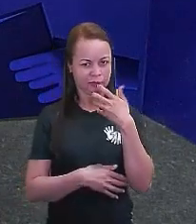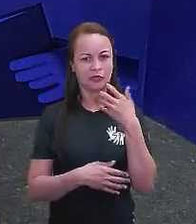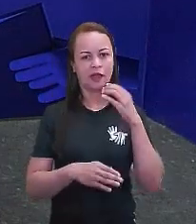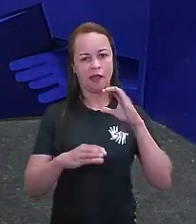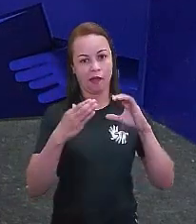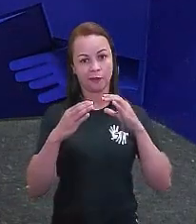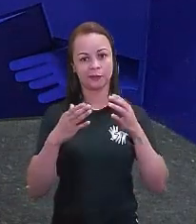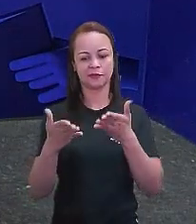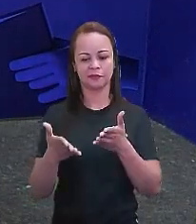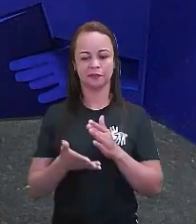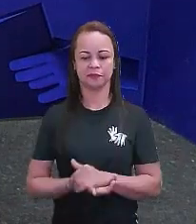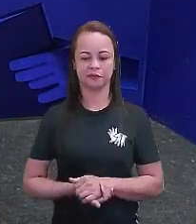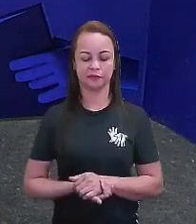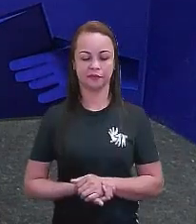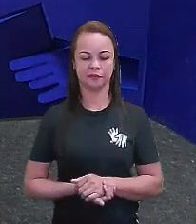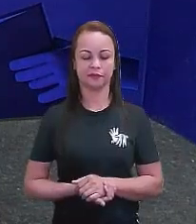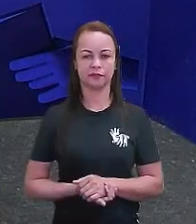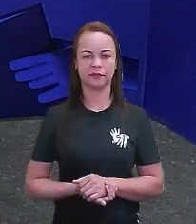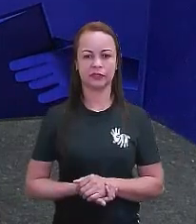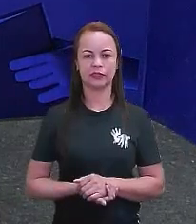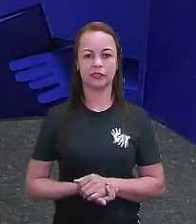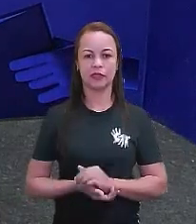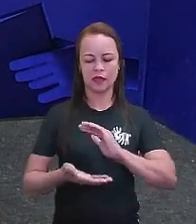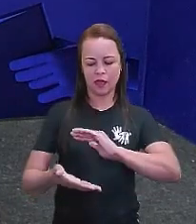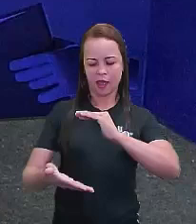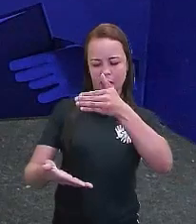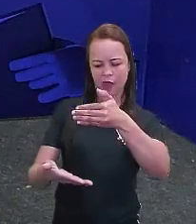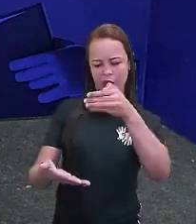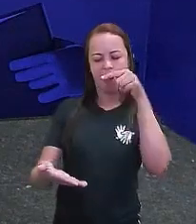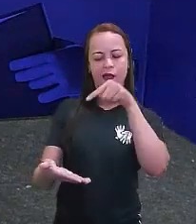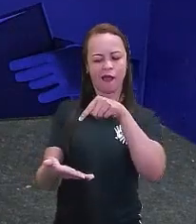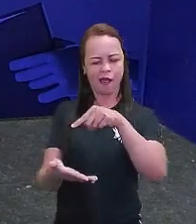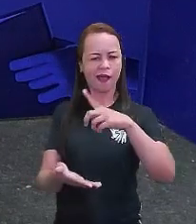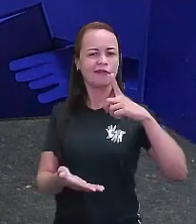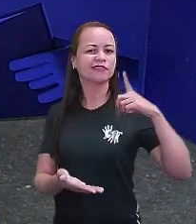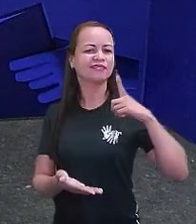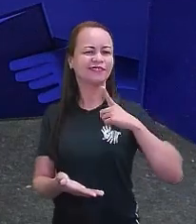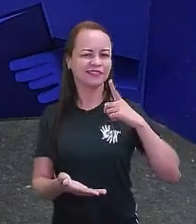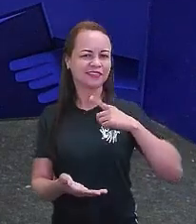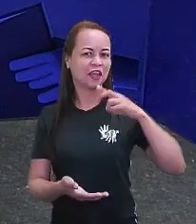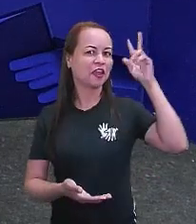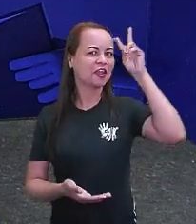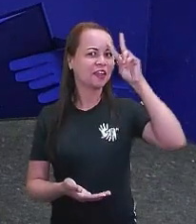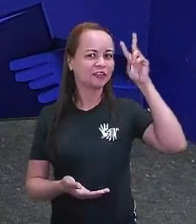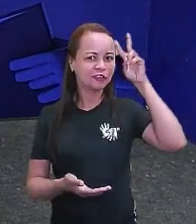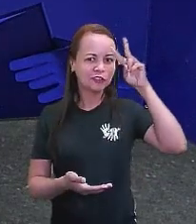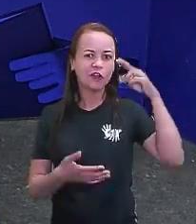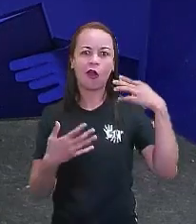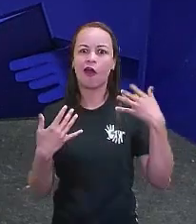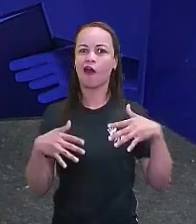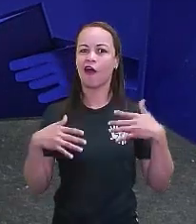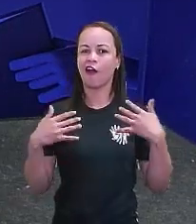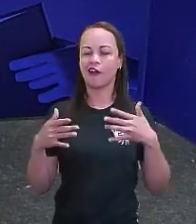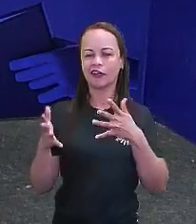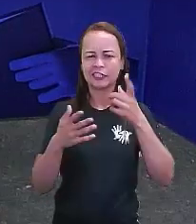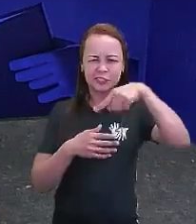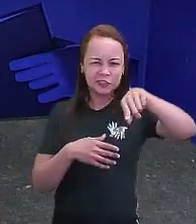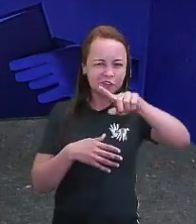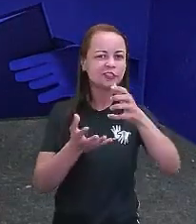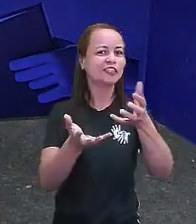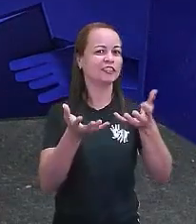vamos? Aqui no meu baú tem sempre uma história. Quem quiser